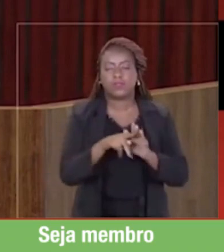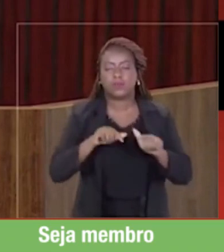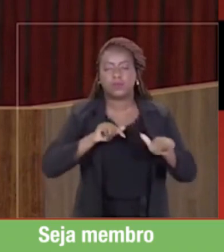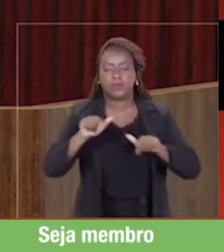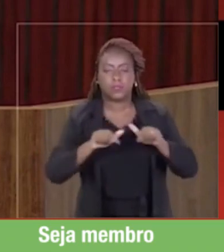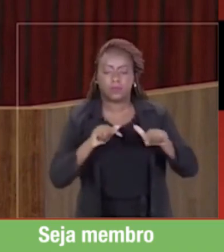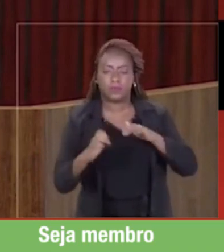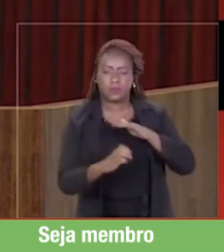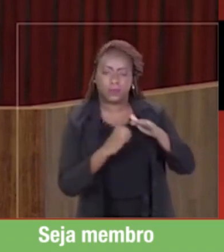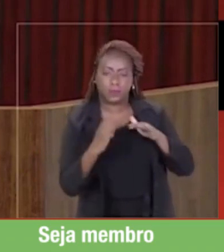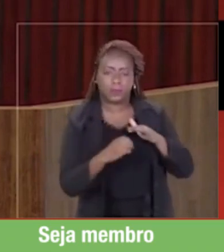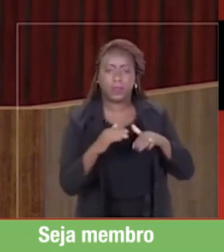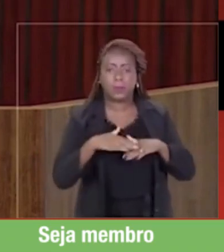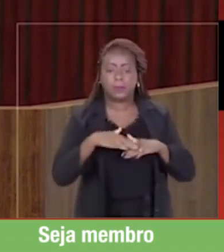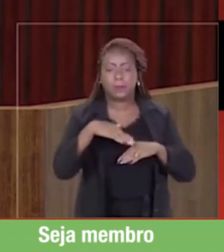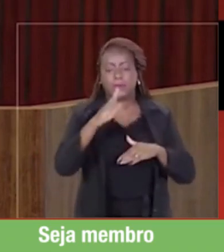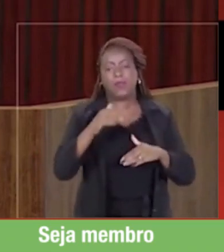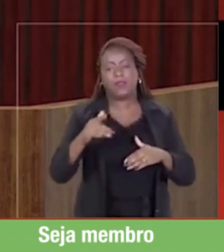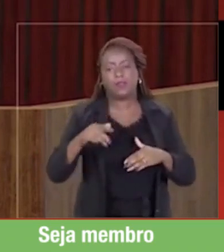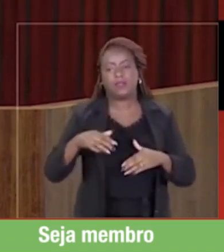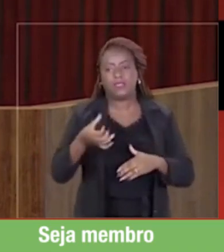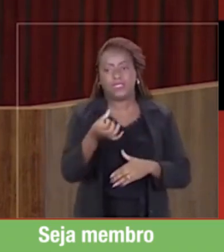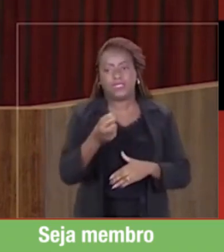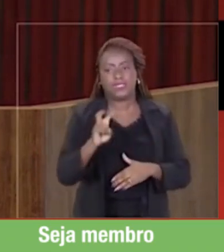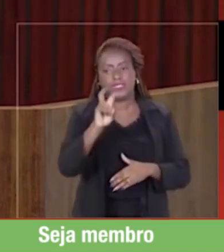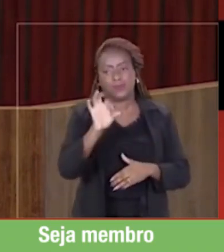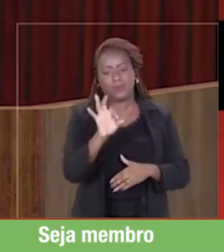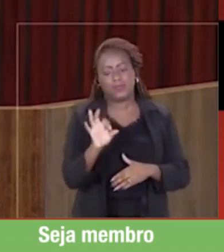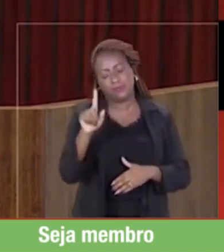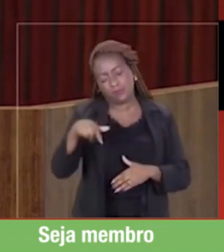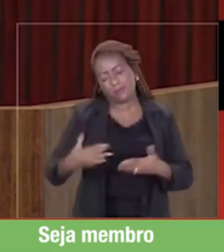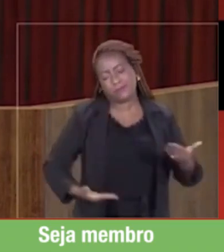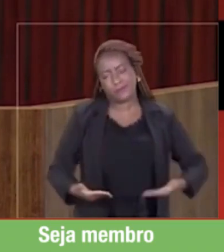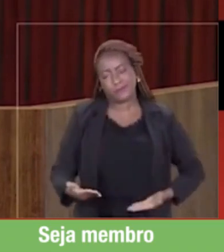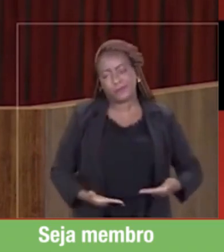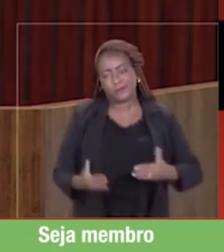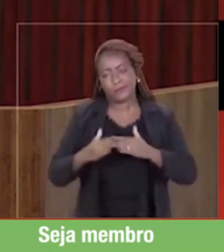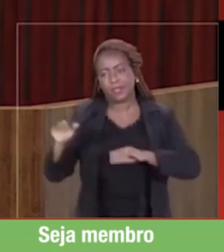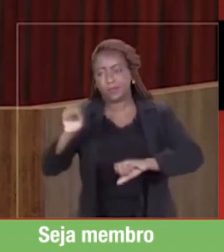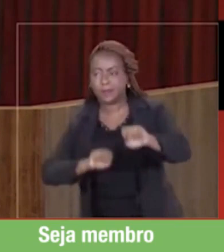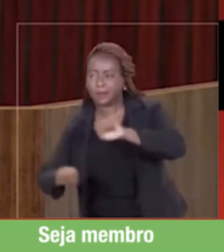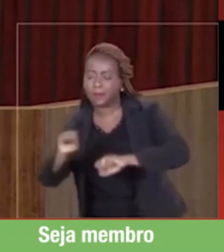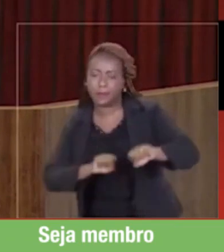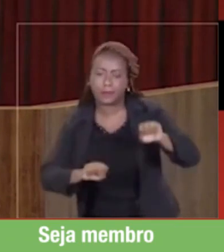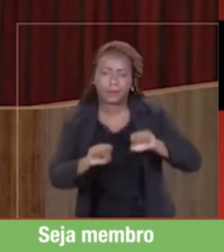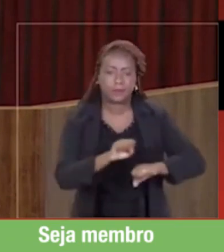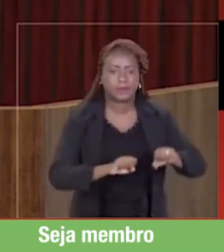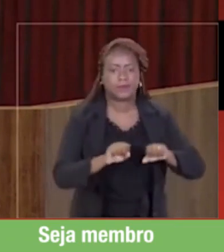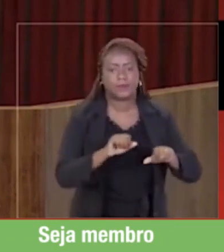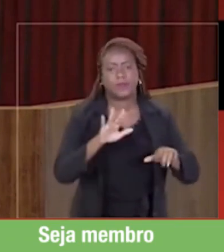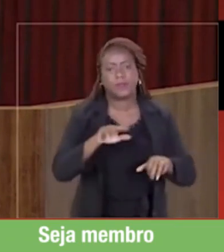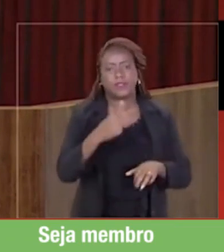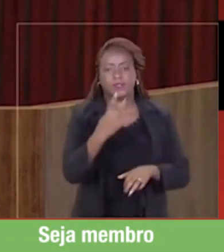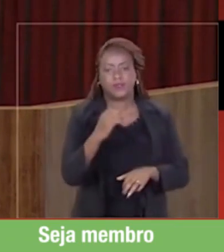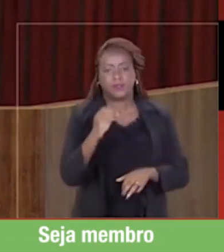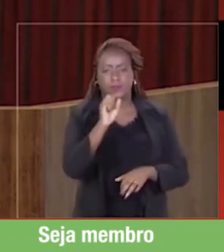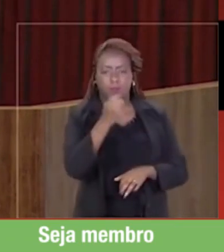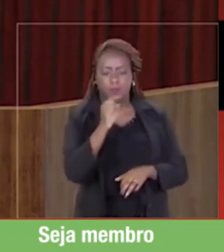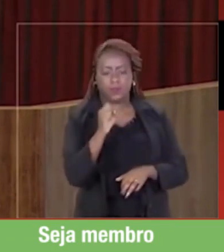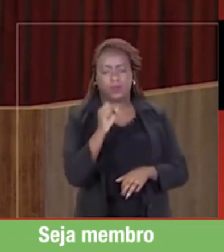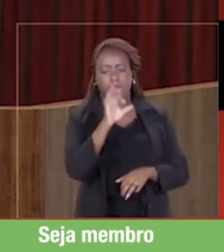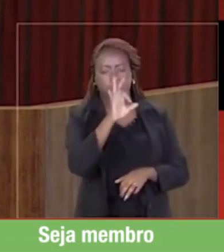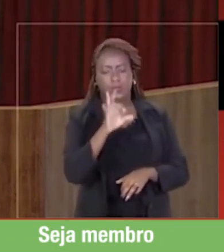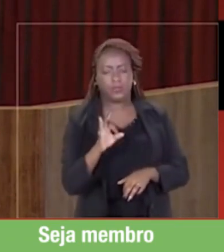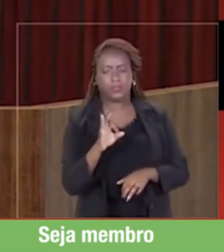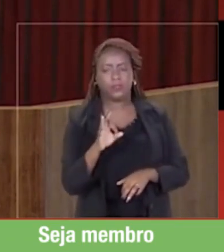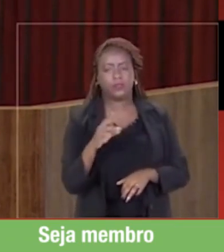mas são 65% das empregadas domésticas. Mesmo com as mulheres negras, que são 28% da população